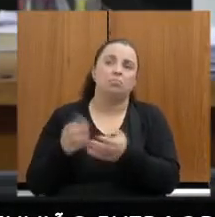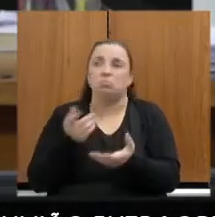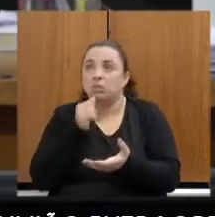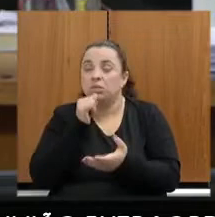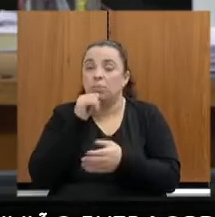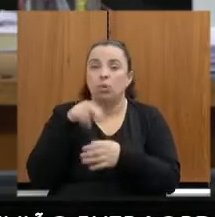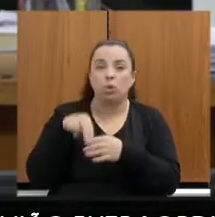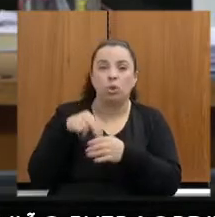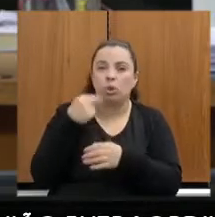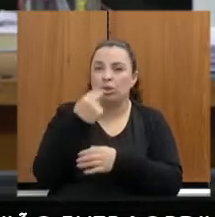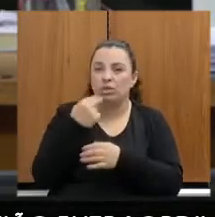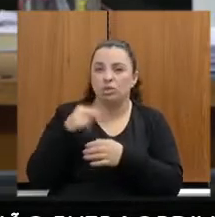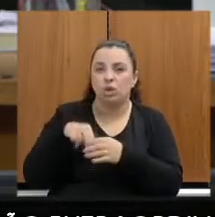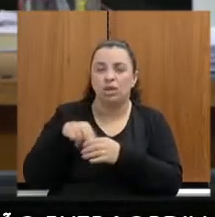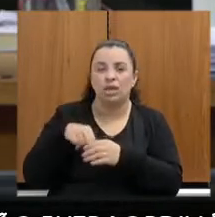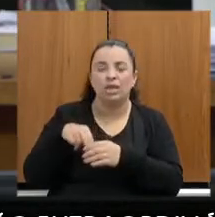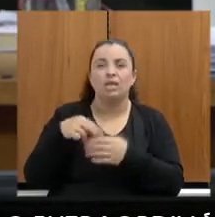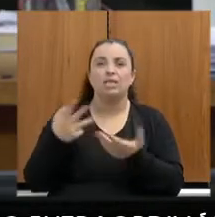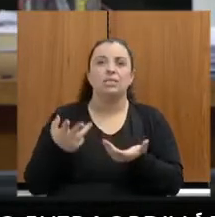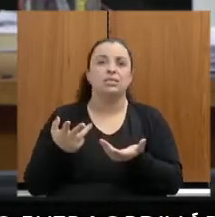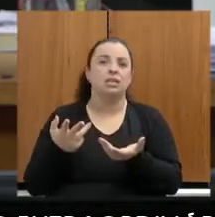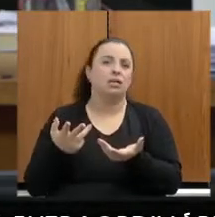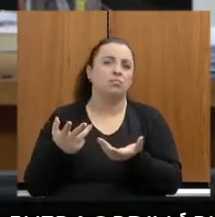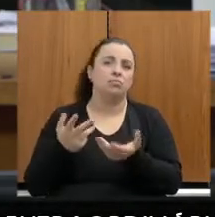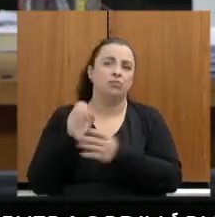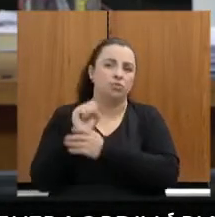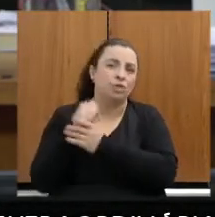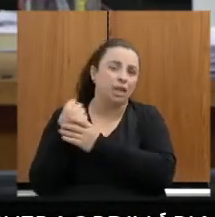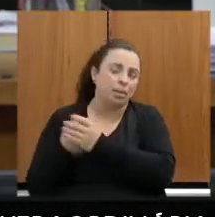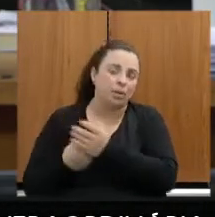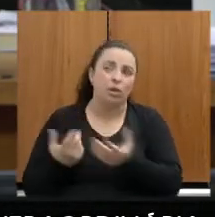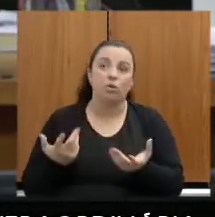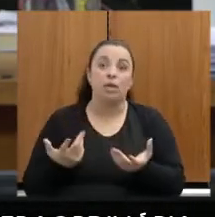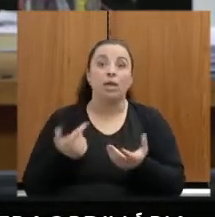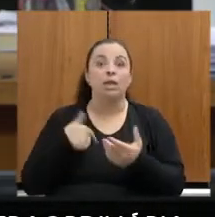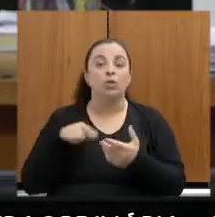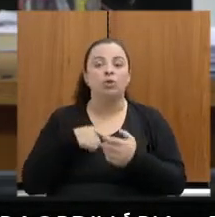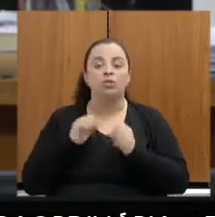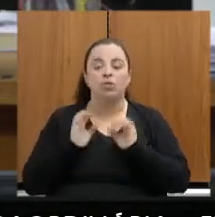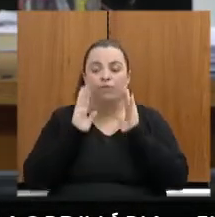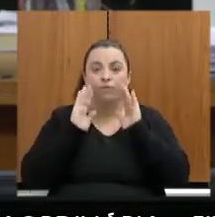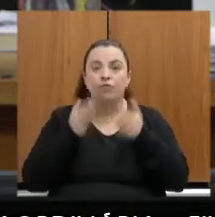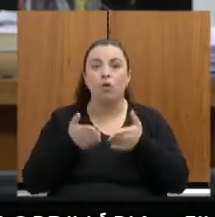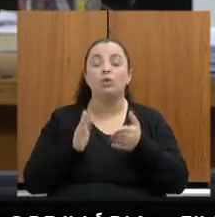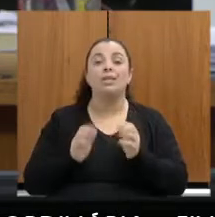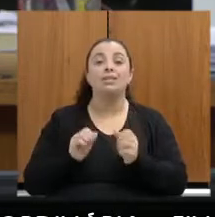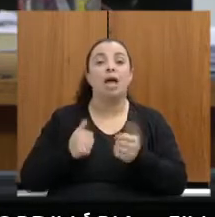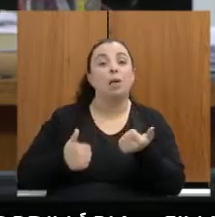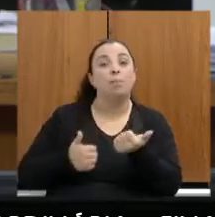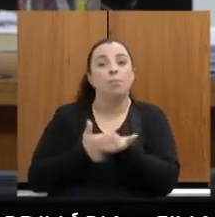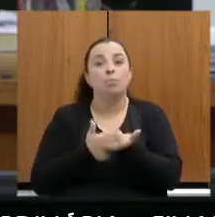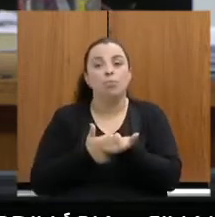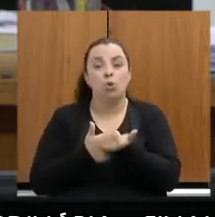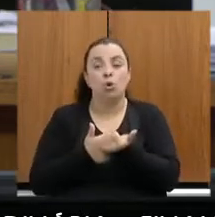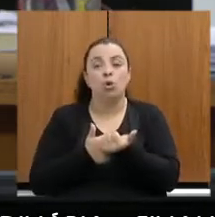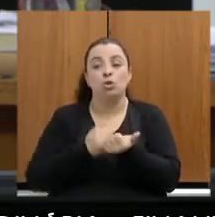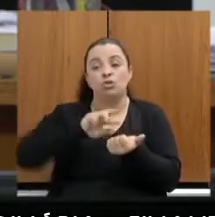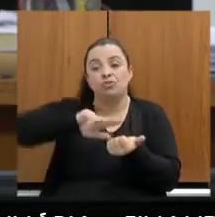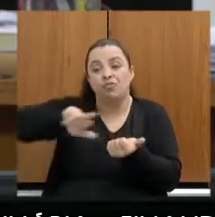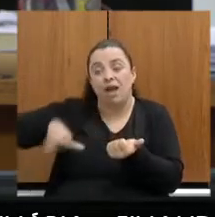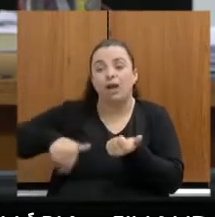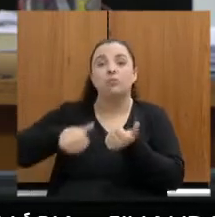nutricionista que são importantes e o terapeuta então a gente vende focando nesse apoio multiprofissional dentro das UBS